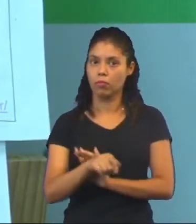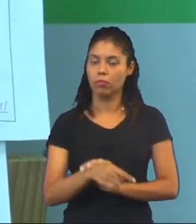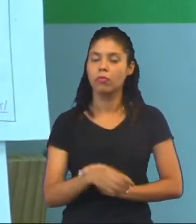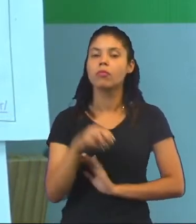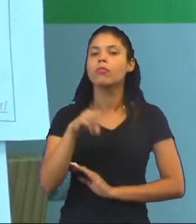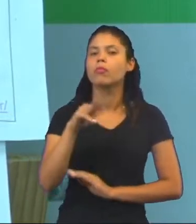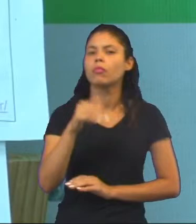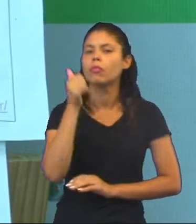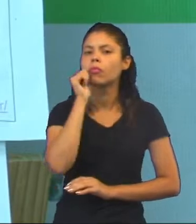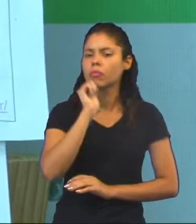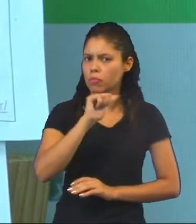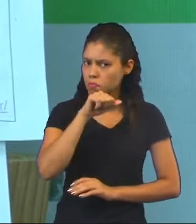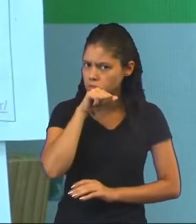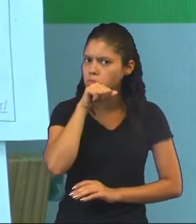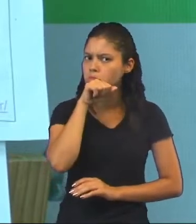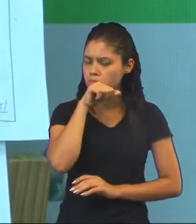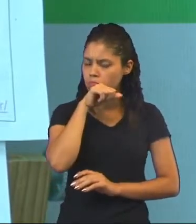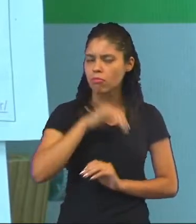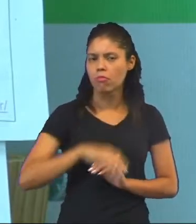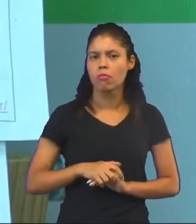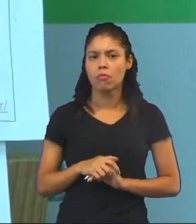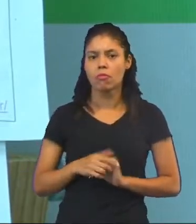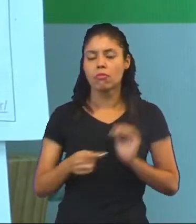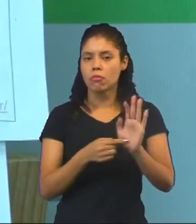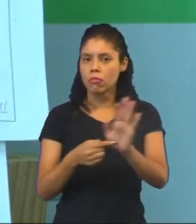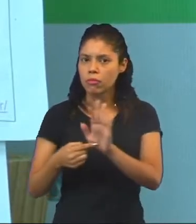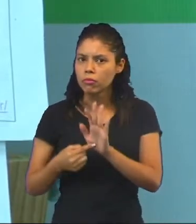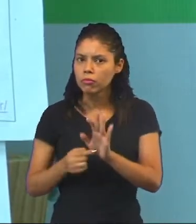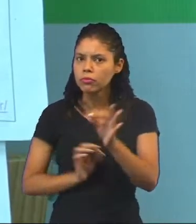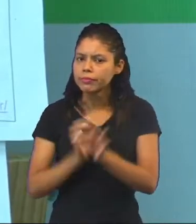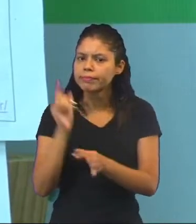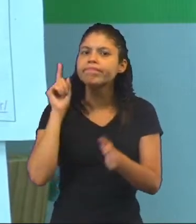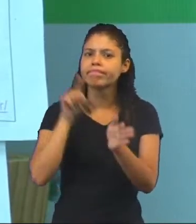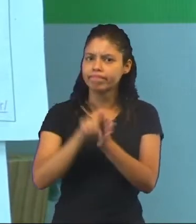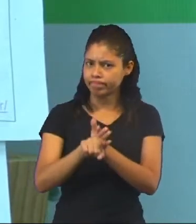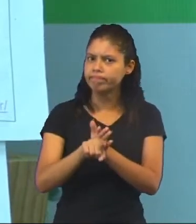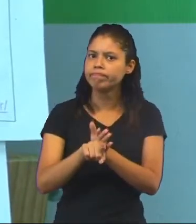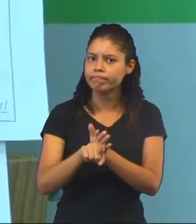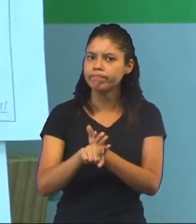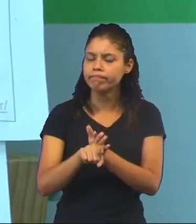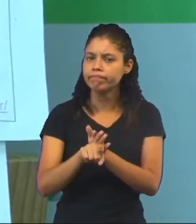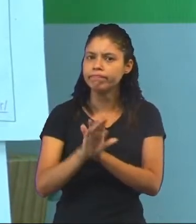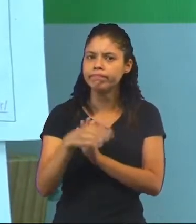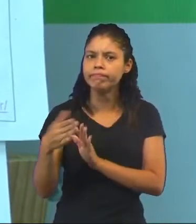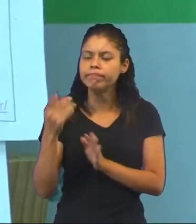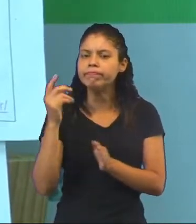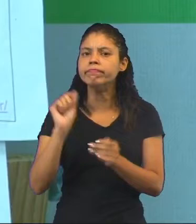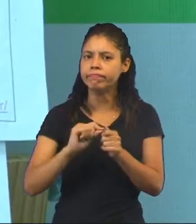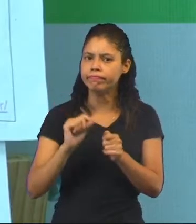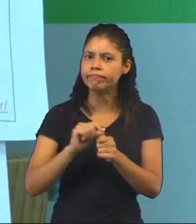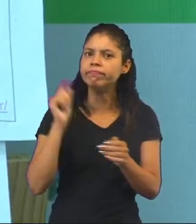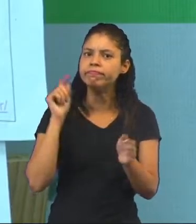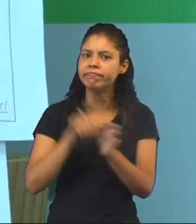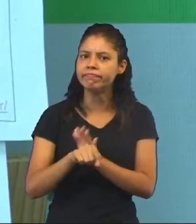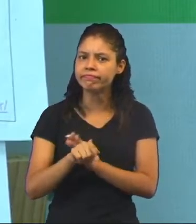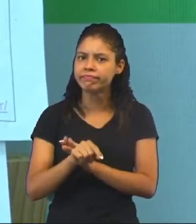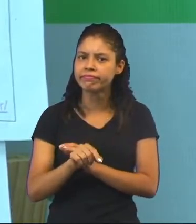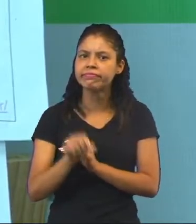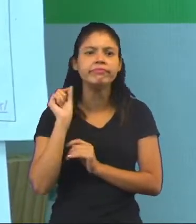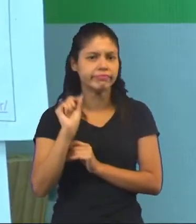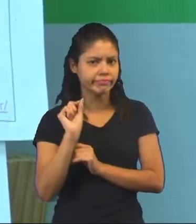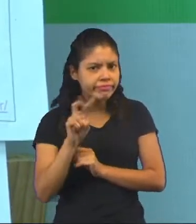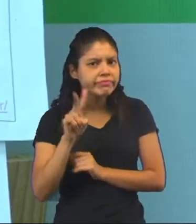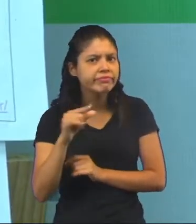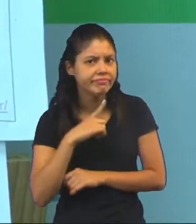Quem perguntou? A mamãe perguntou. E ele indica que ela vai fazer uma pergunta. E aí é quando ela faz a pergunta: adivinha o que teremos